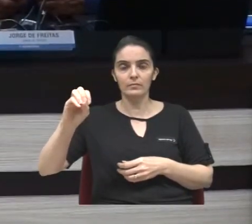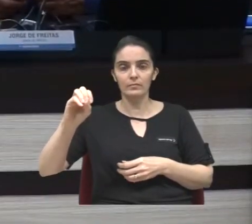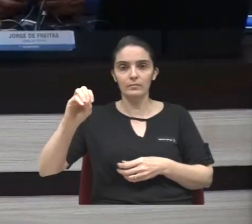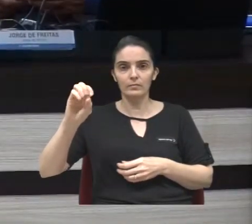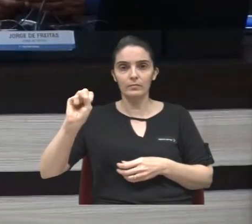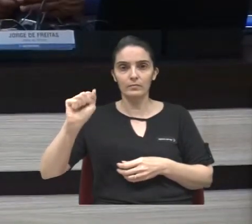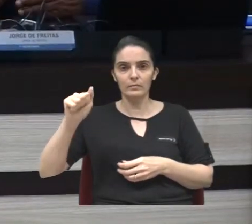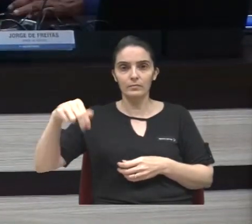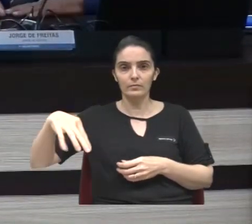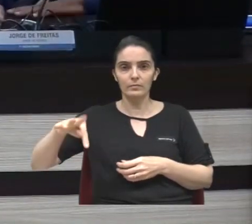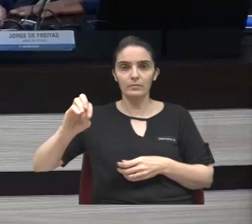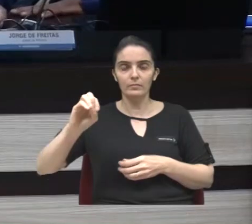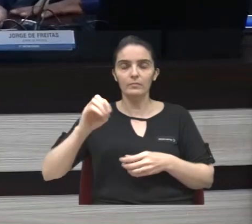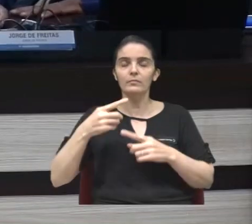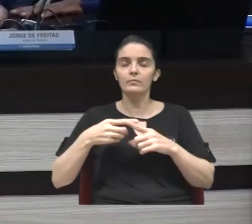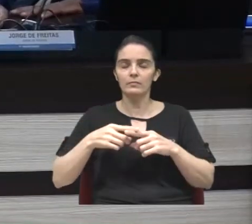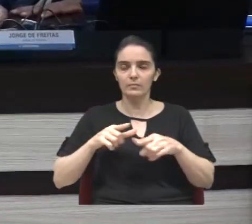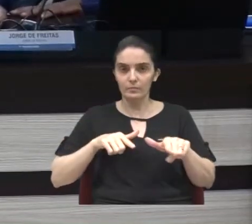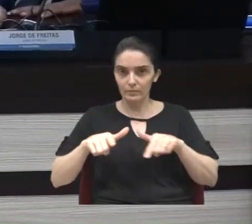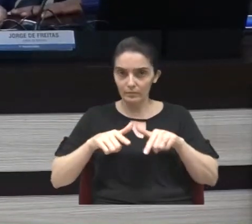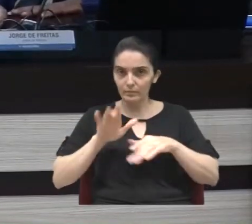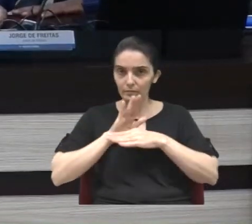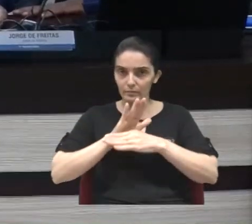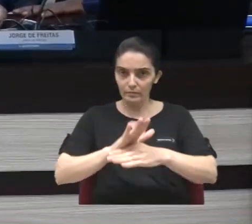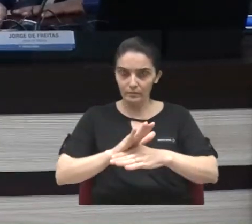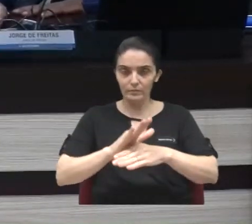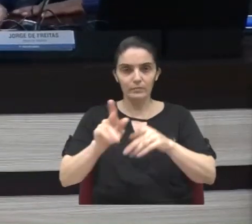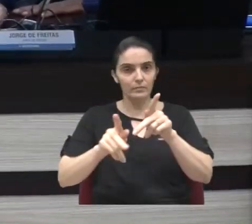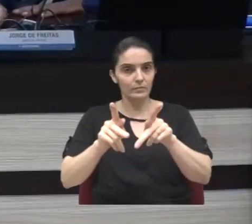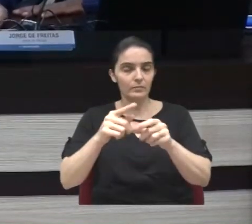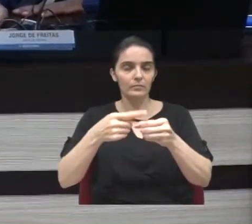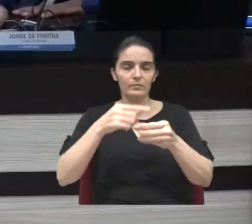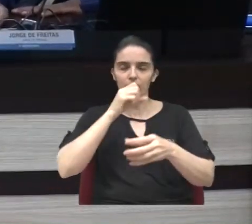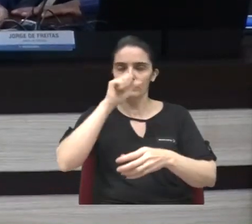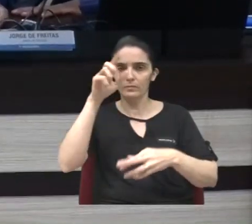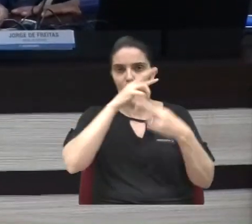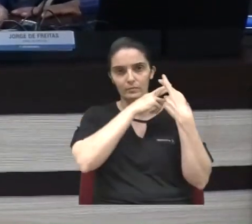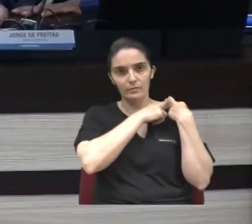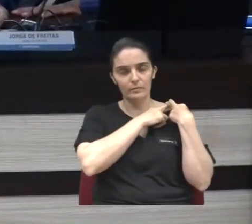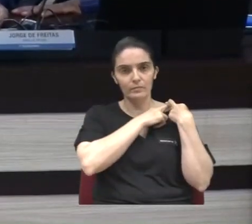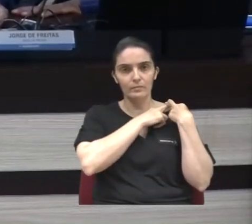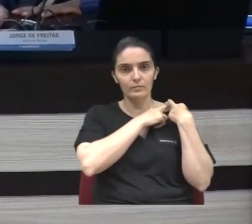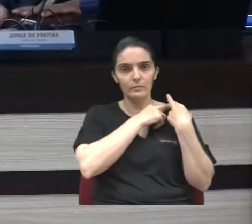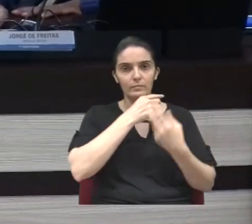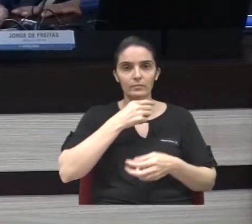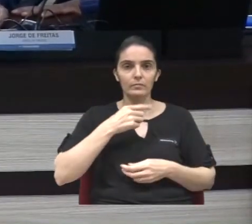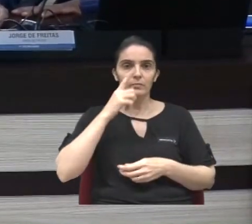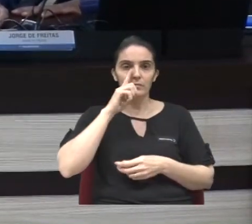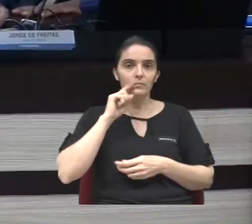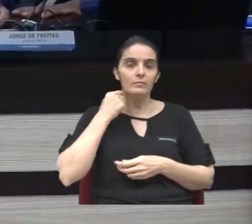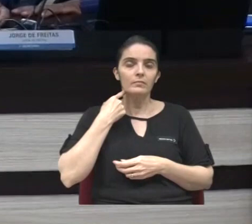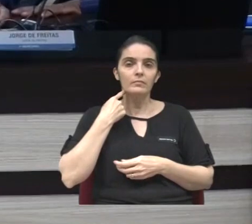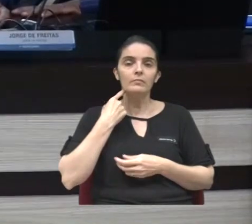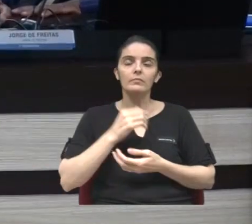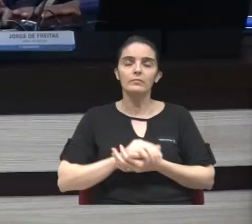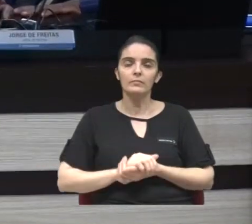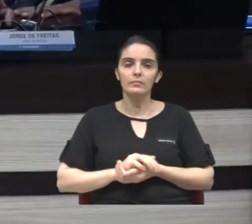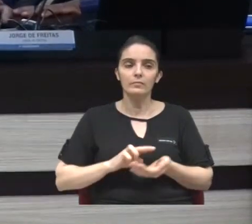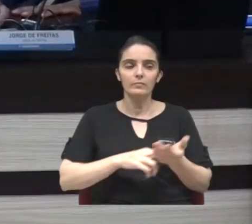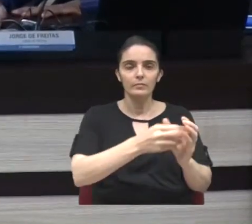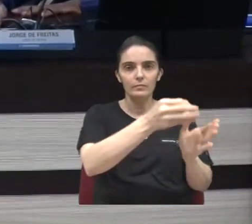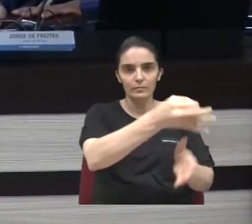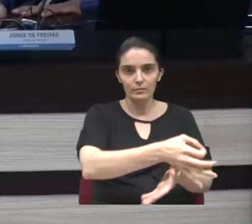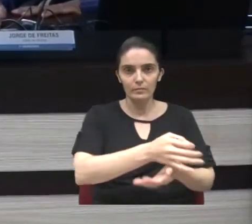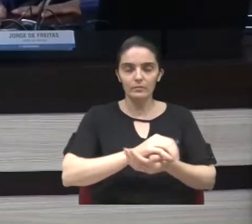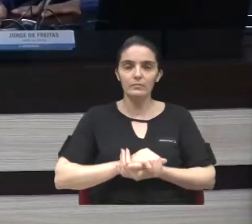serviços prestados à população de Limeira. Autoria, vereador Nilton César dos Santos. As comissões.